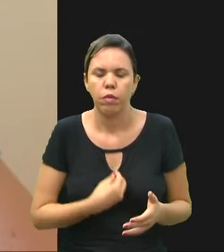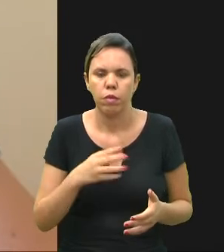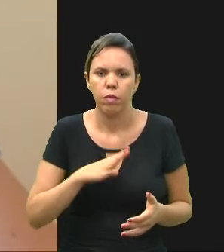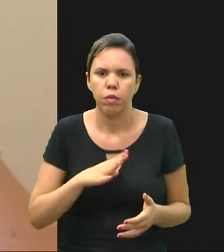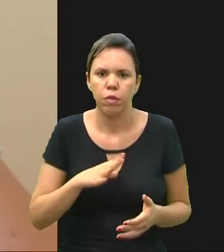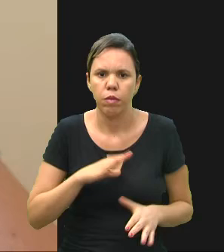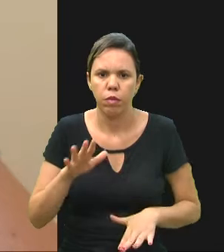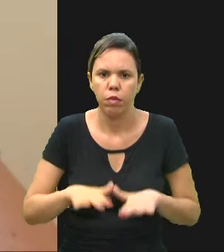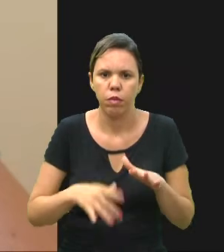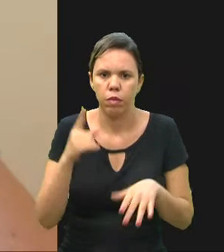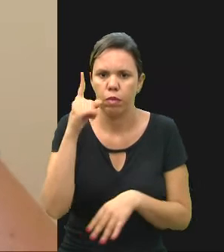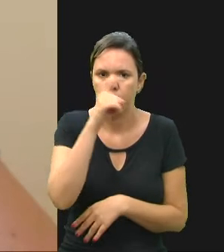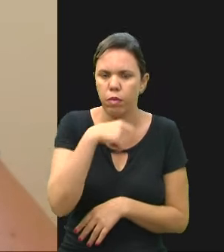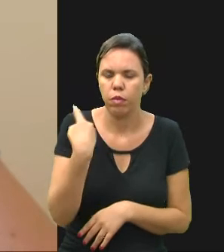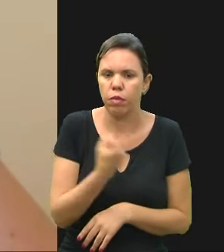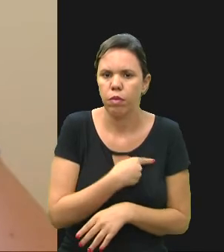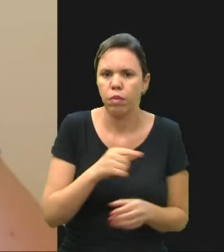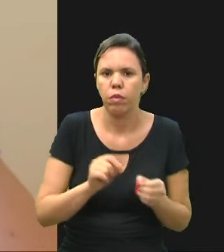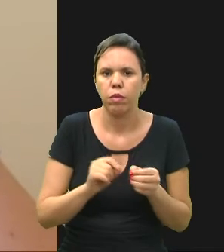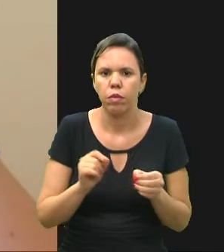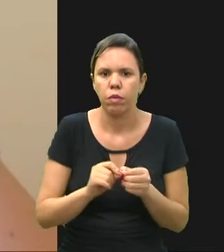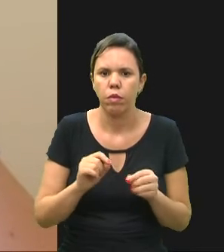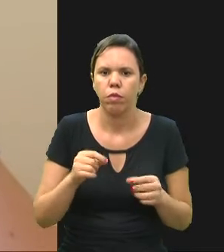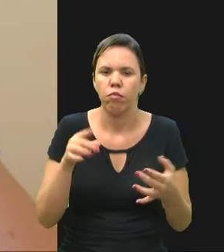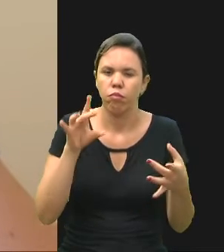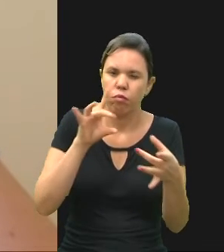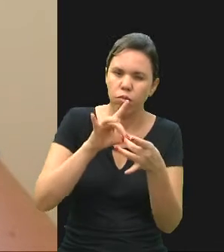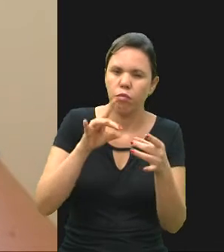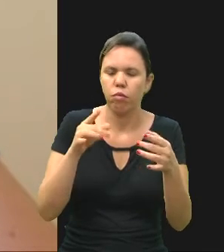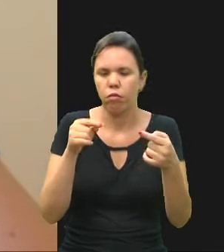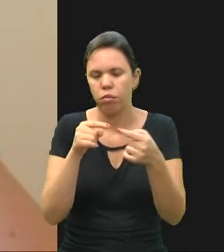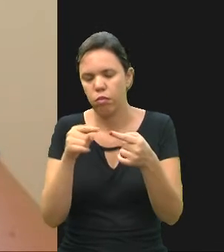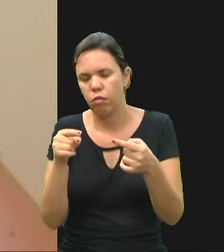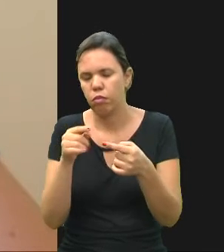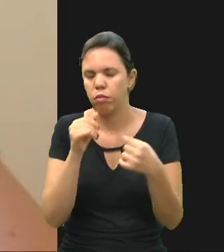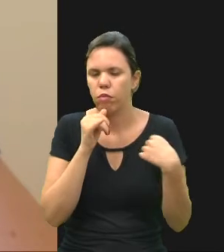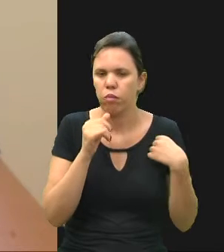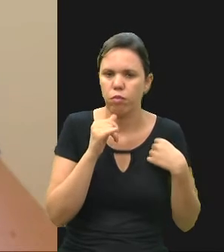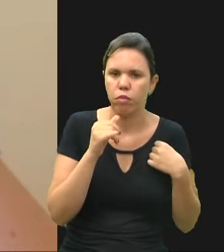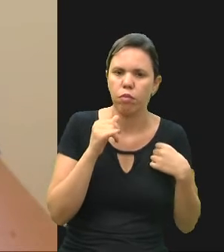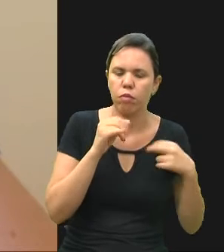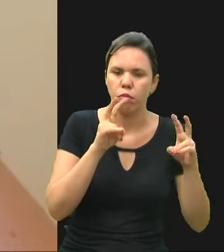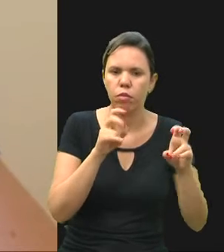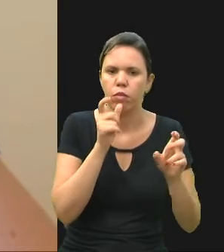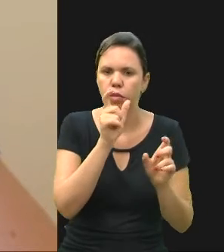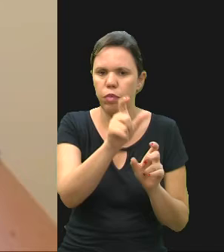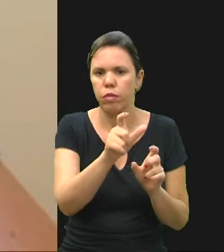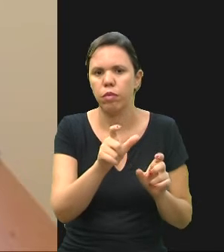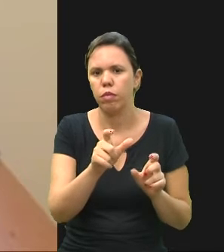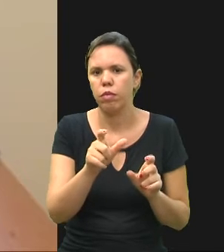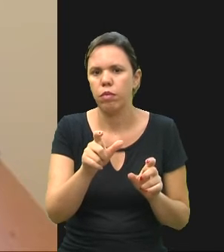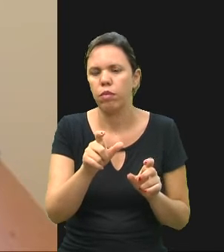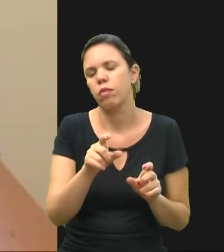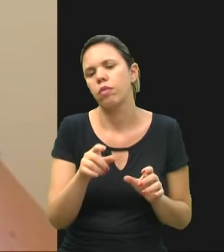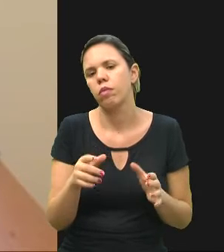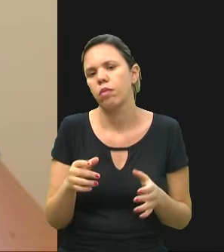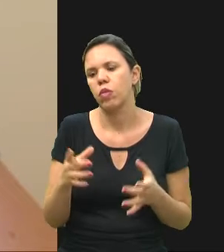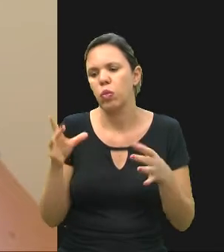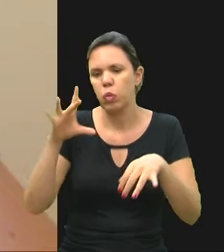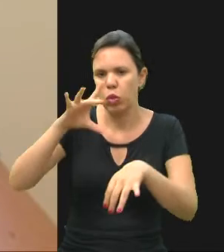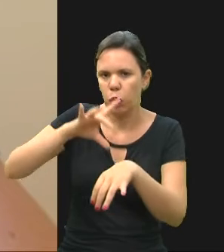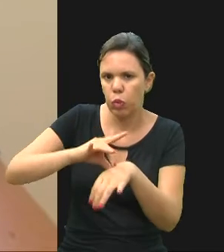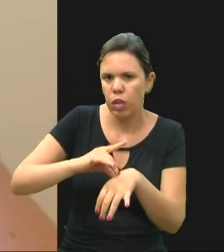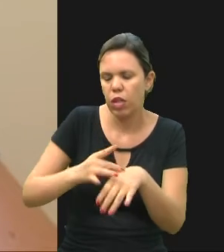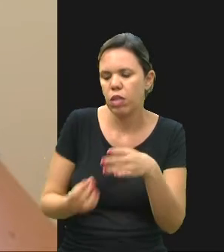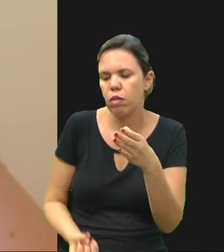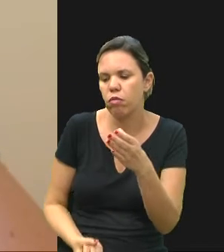nas cidades, às vezes é difícil da gente fazer essa associação, né, entre, né, o termo que você usou, uma zoonose, ou seja, uma